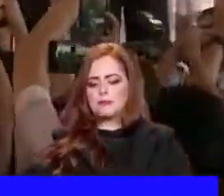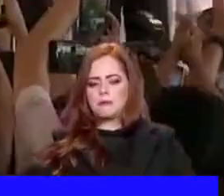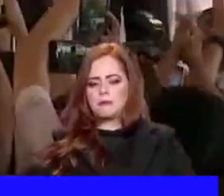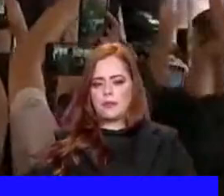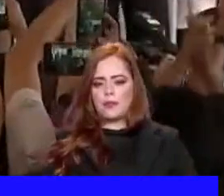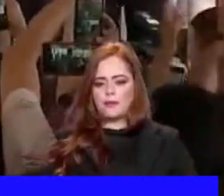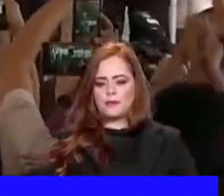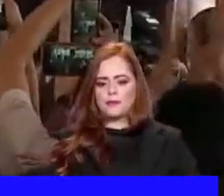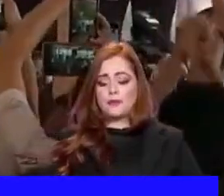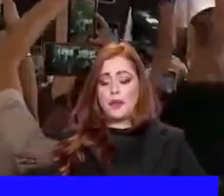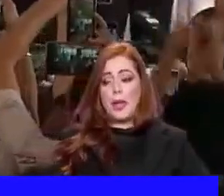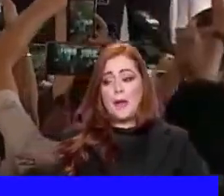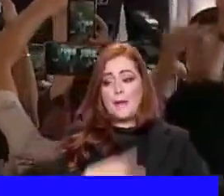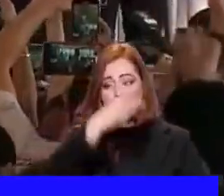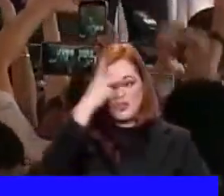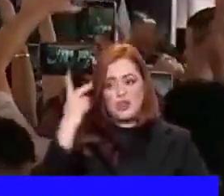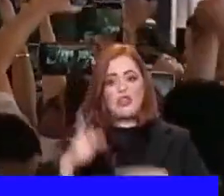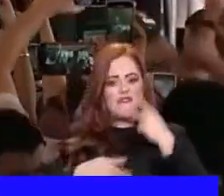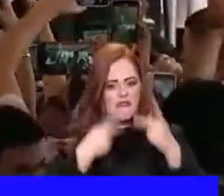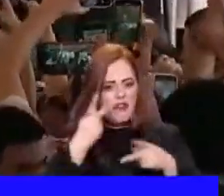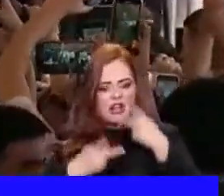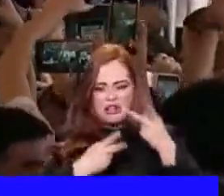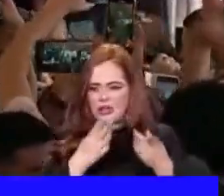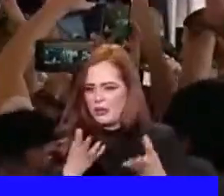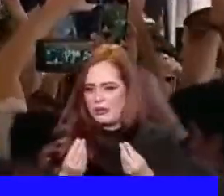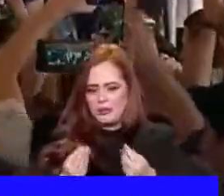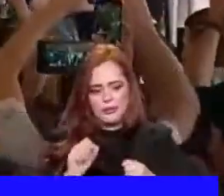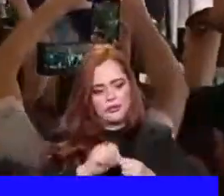Cachorro que late não morde.